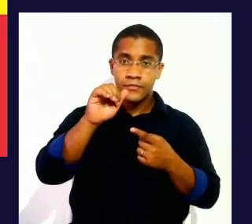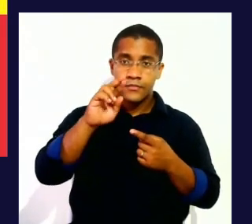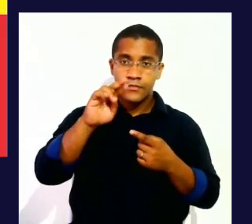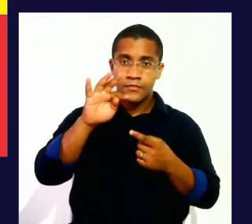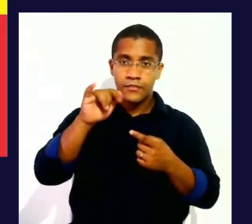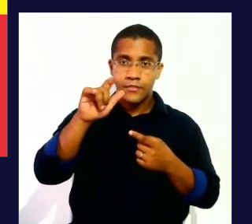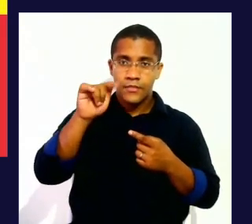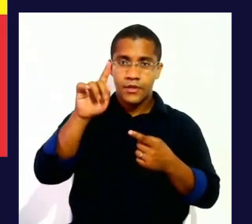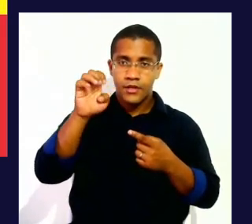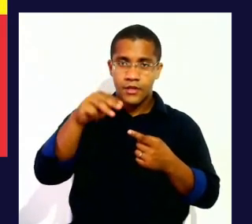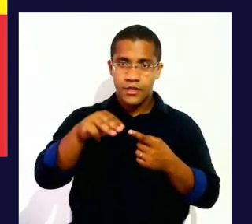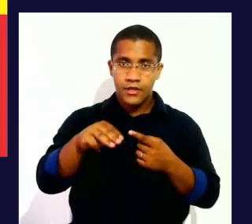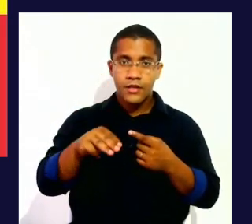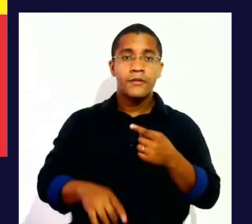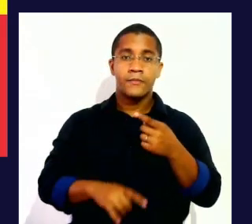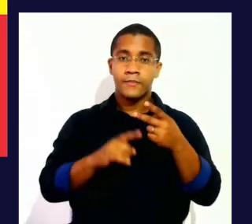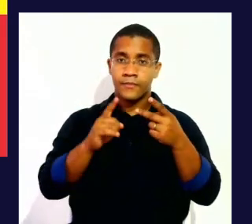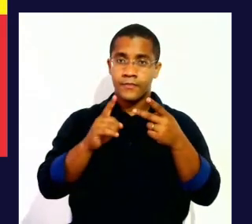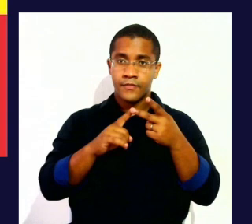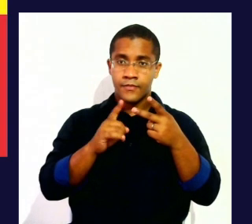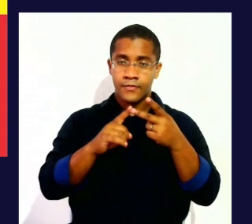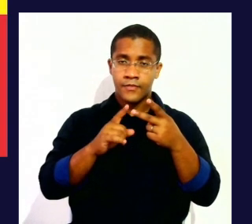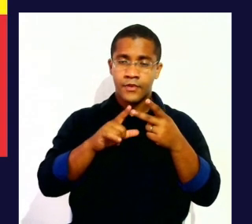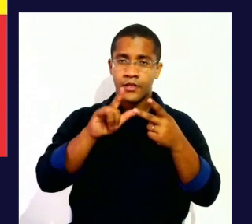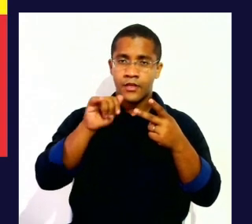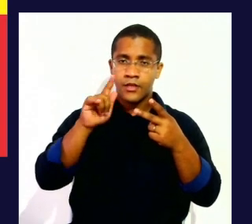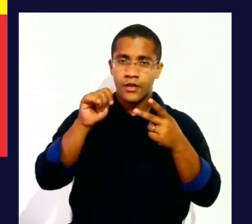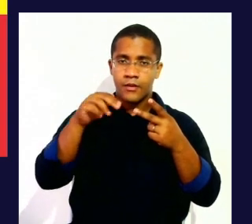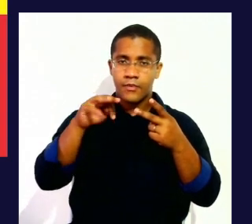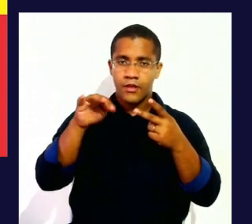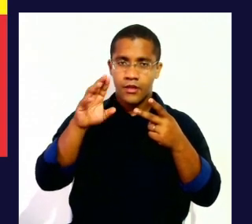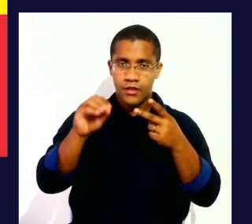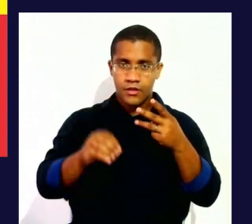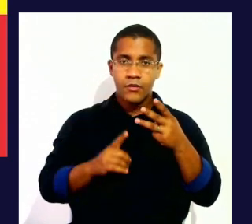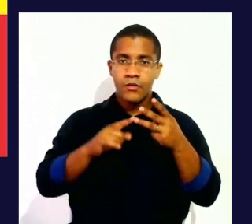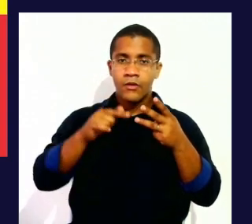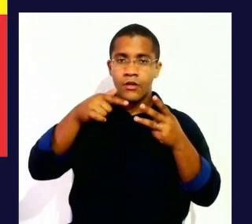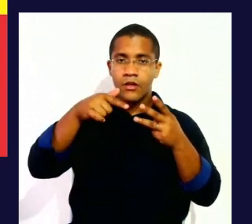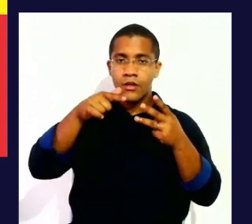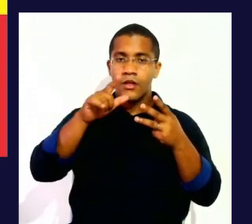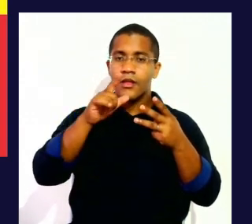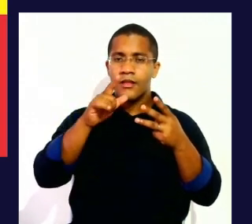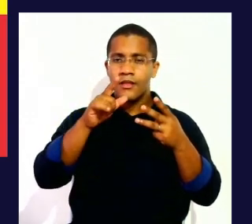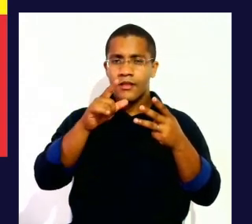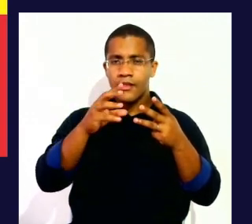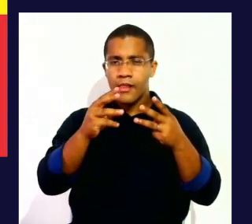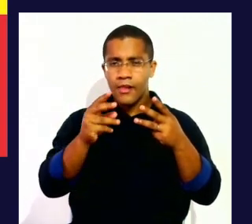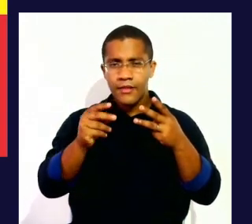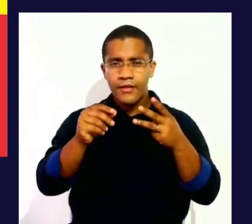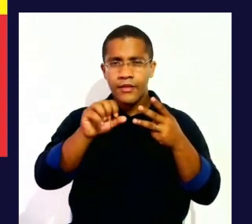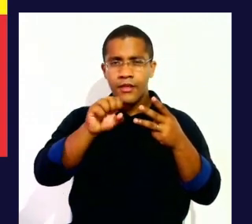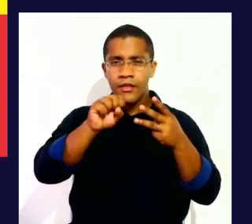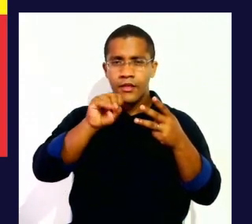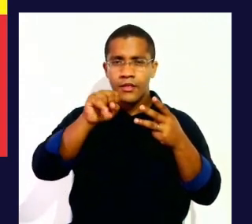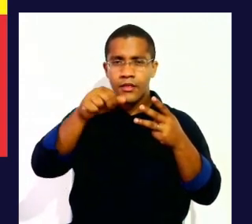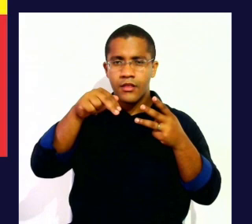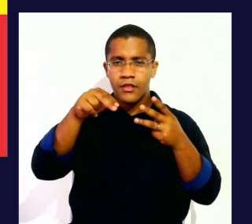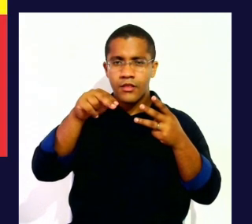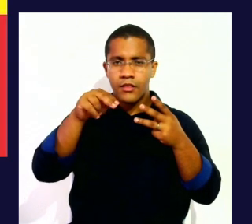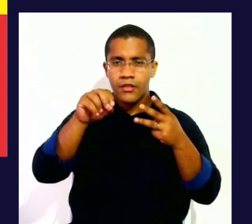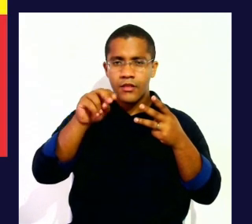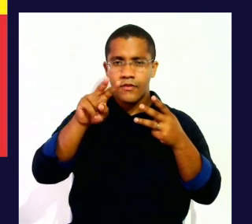ter cartilagem, que vão estar entre os ossos, ligamentos, o líquido sinovial,